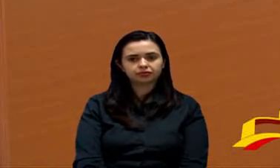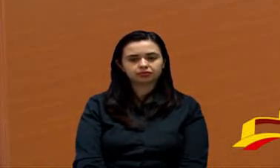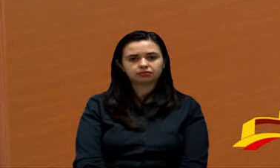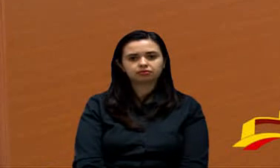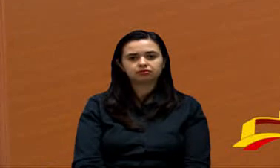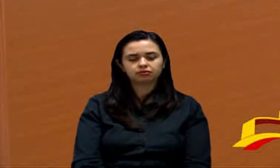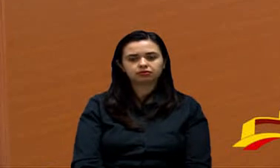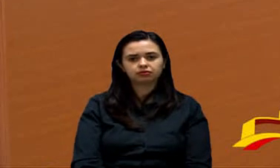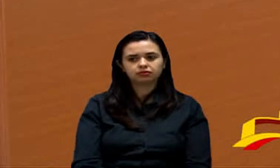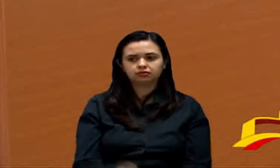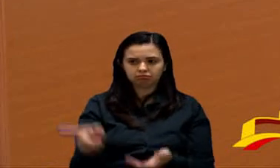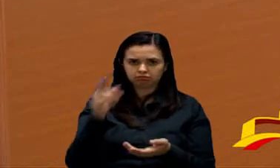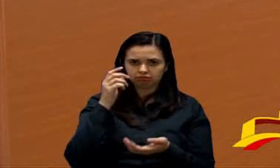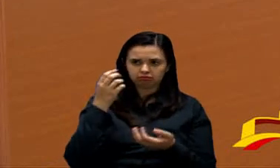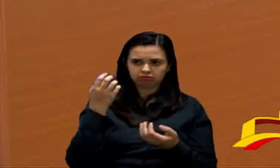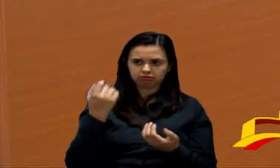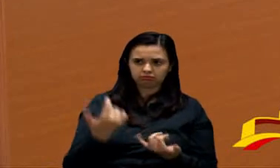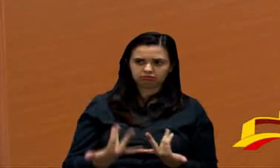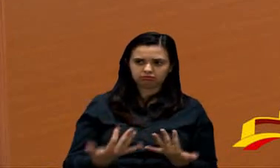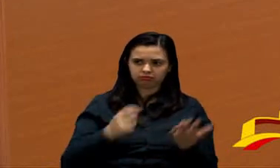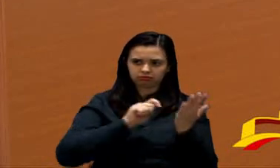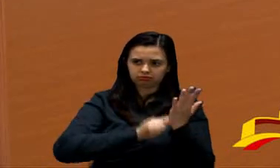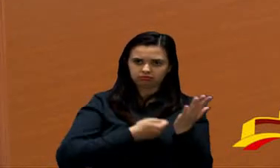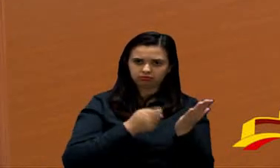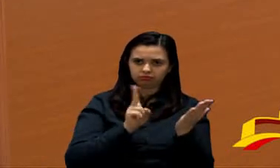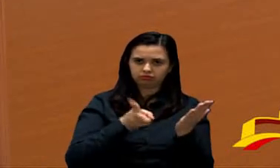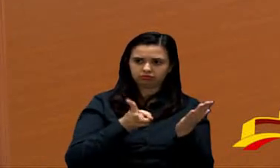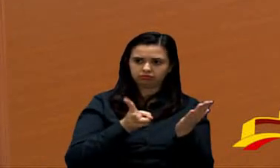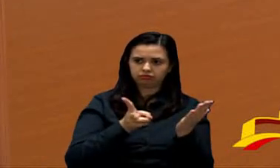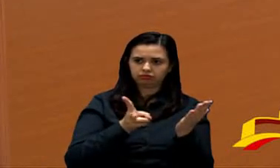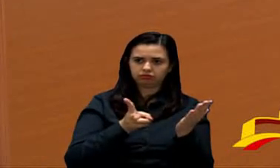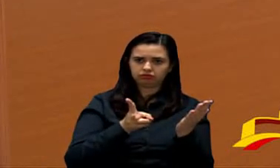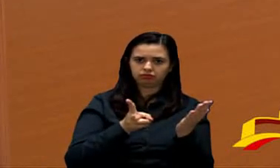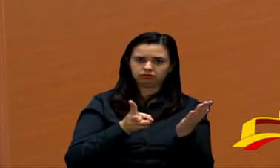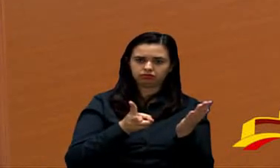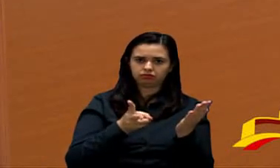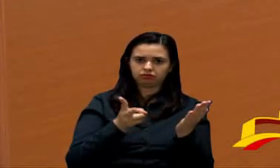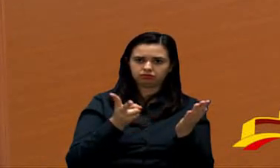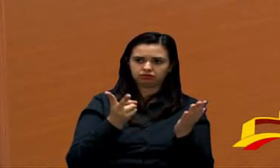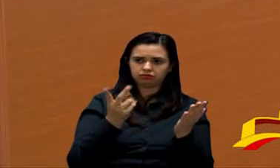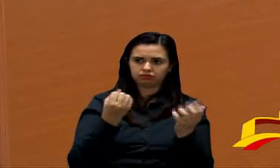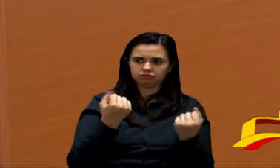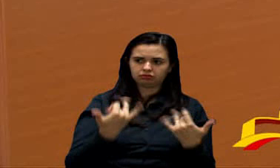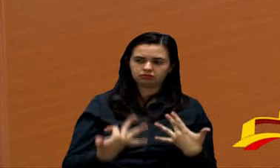Vossa Excelência, vai manter essa inscrição, vereador França, ou não?